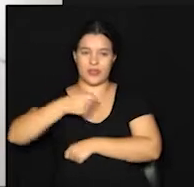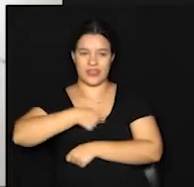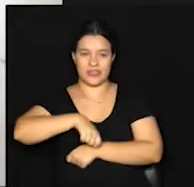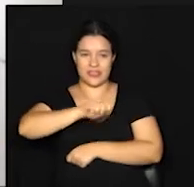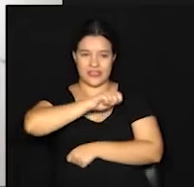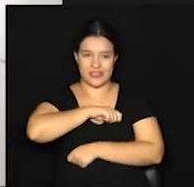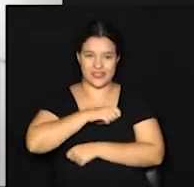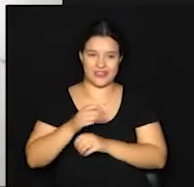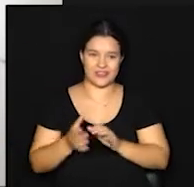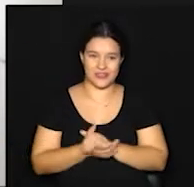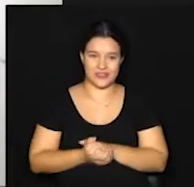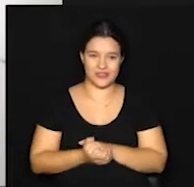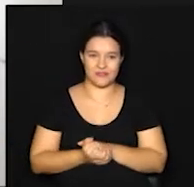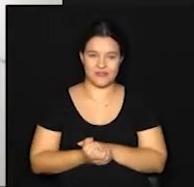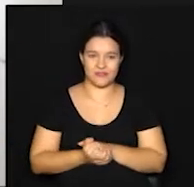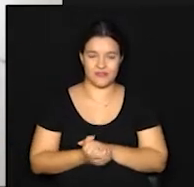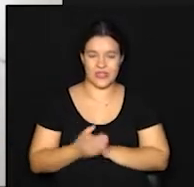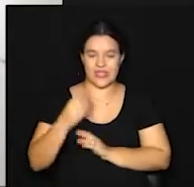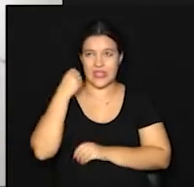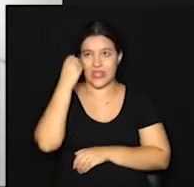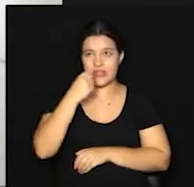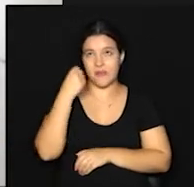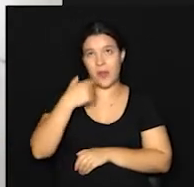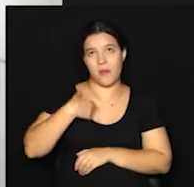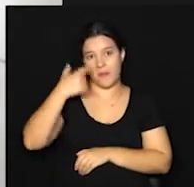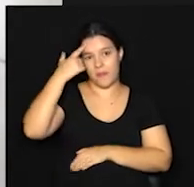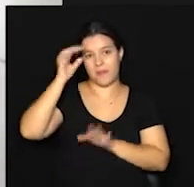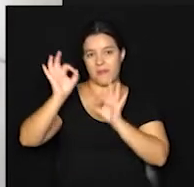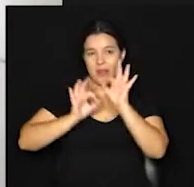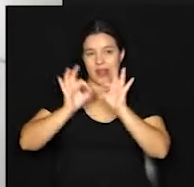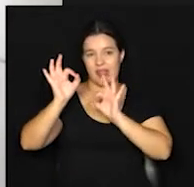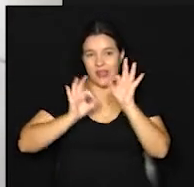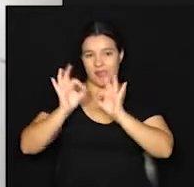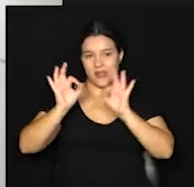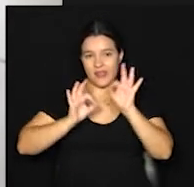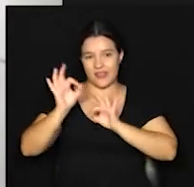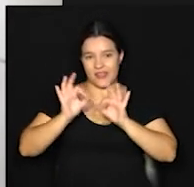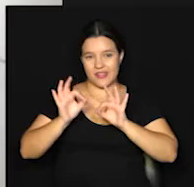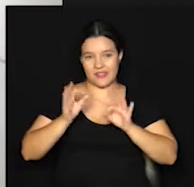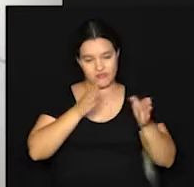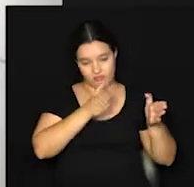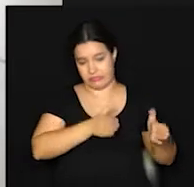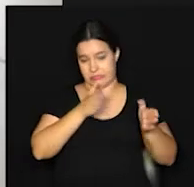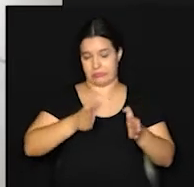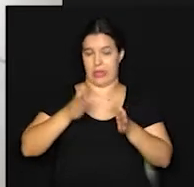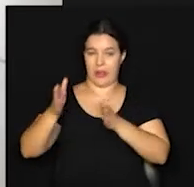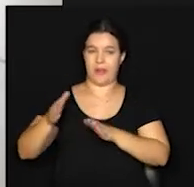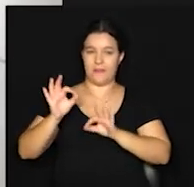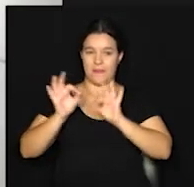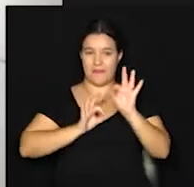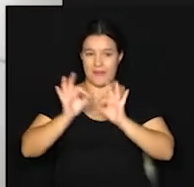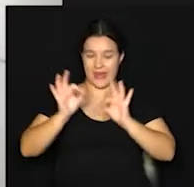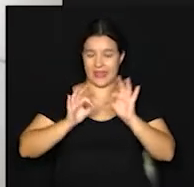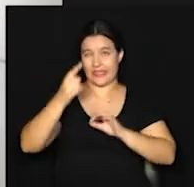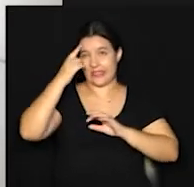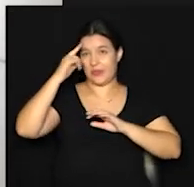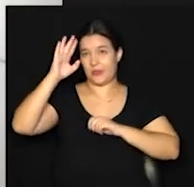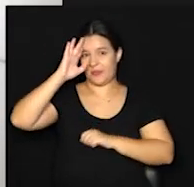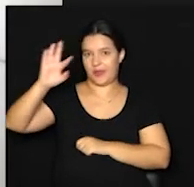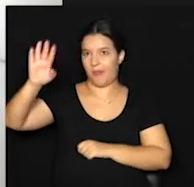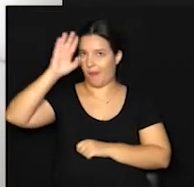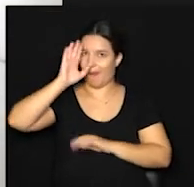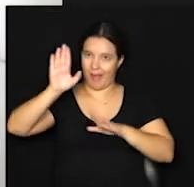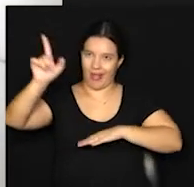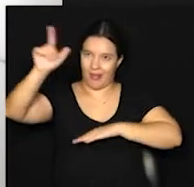assim, foi uma experiência. Eu tinha um plano na minha cabeça que eu achava que ia ser daquela maneira que eu tinha desenhado na minha cabeça, e foi